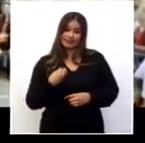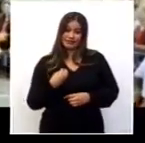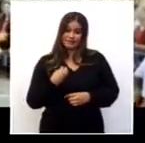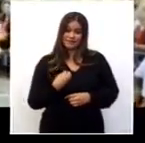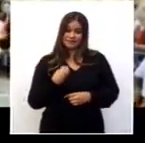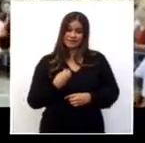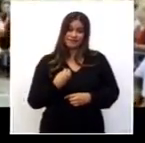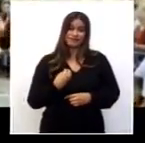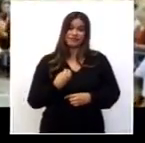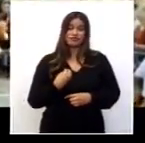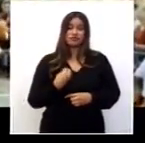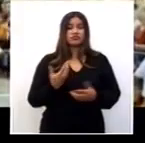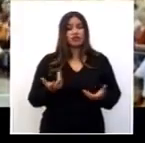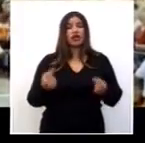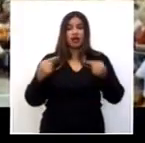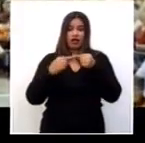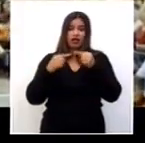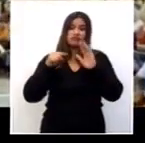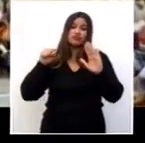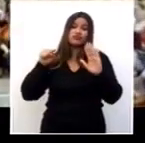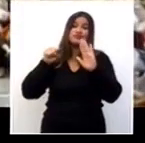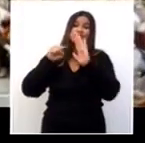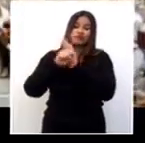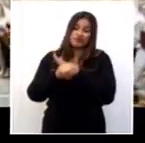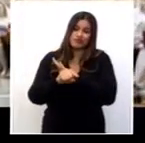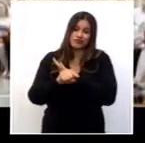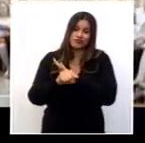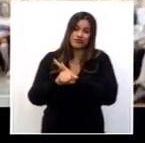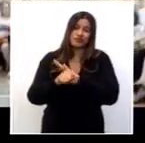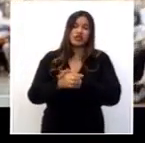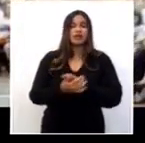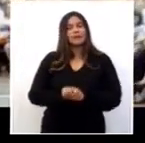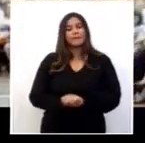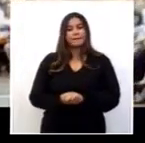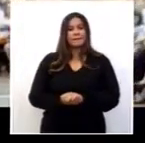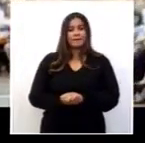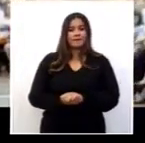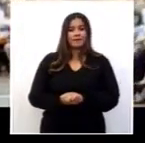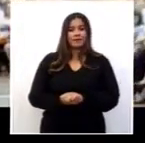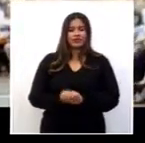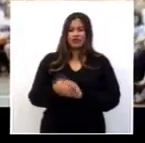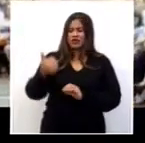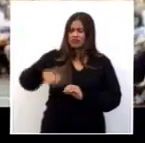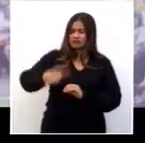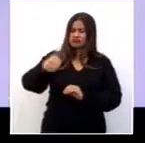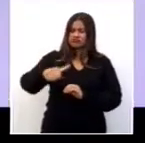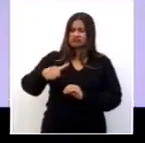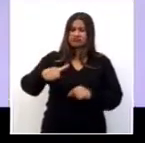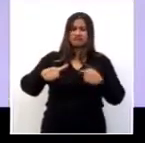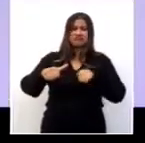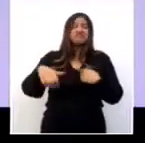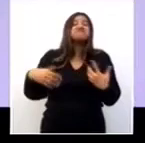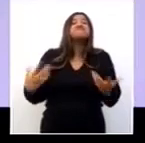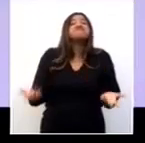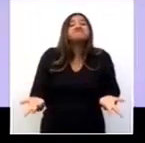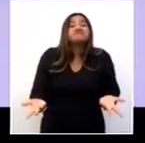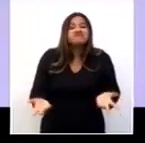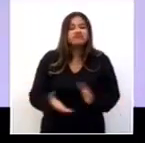que a pergunta que eu tenho a lhes fazer, avaliação, e eu com isso? Será que eu